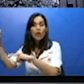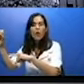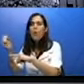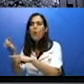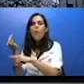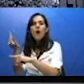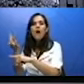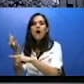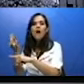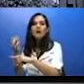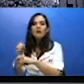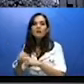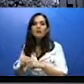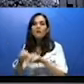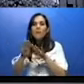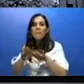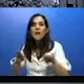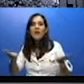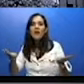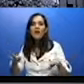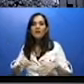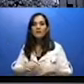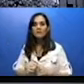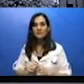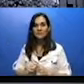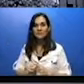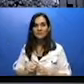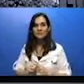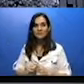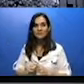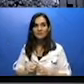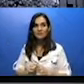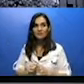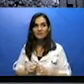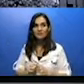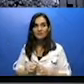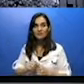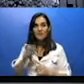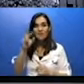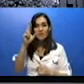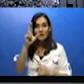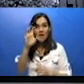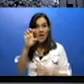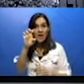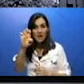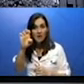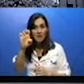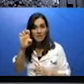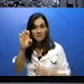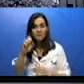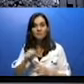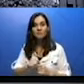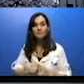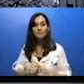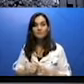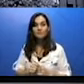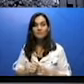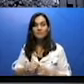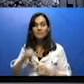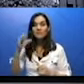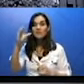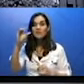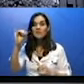sinto vamos separar olha lá oi rê bora